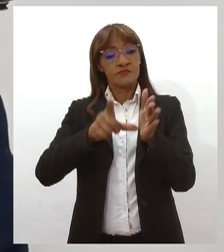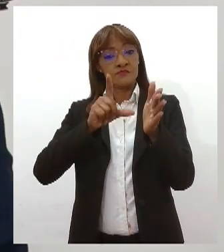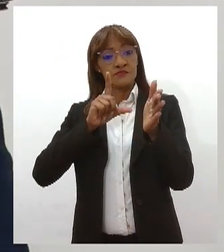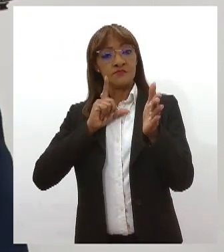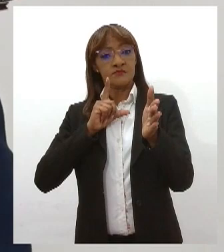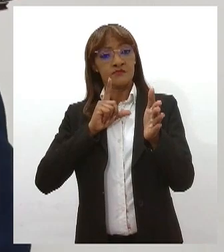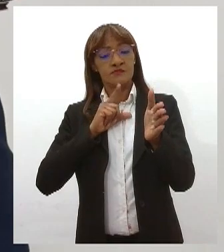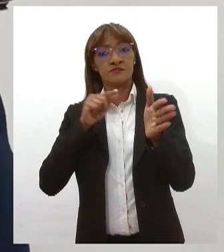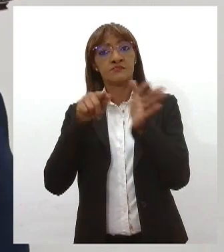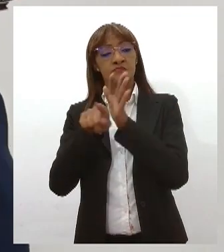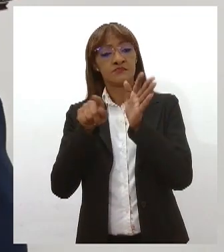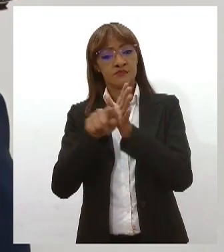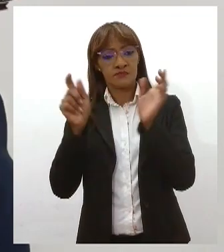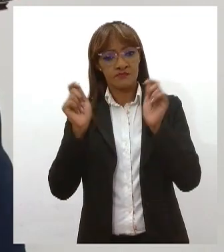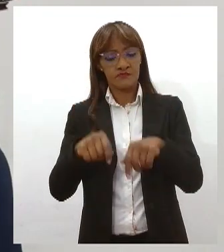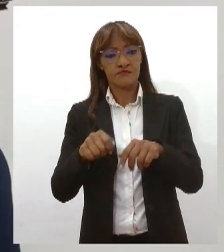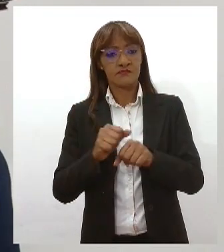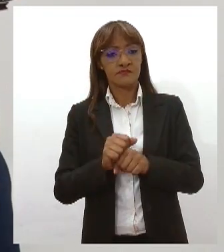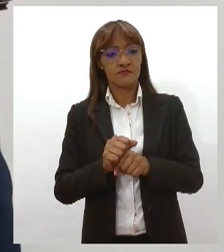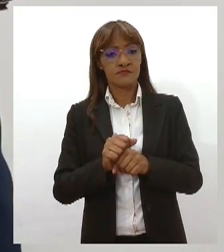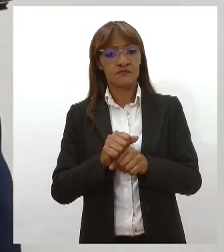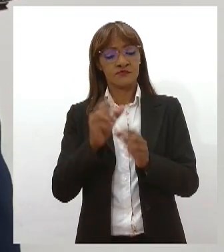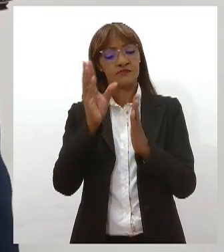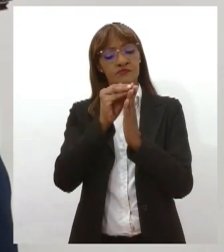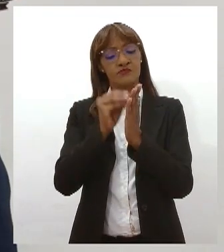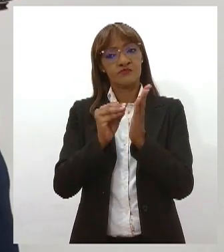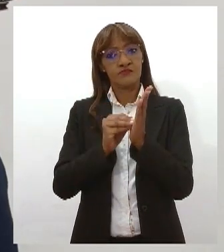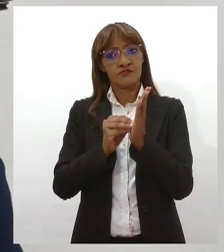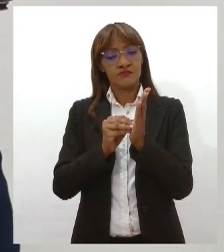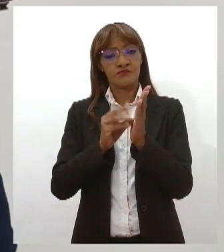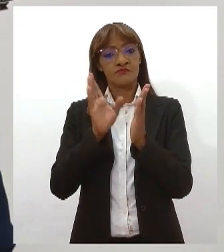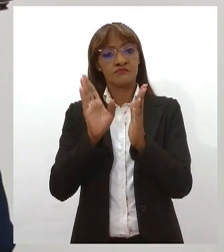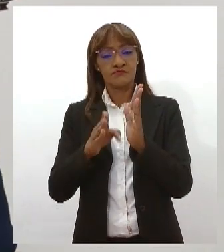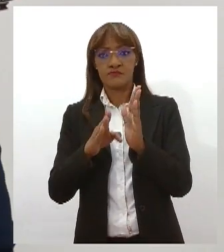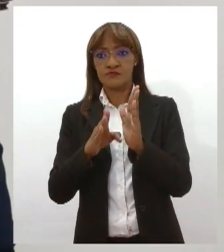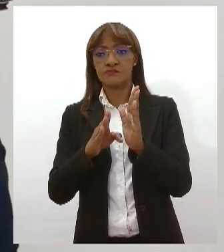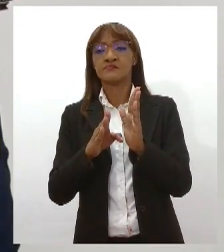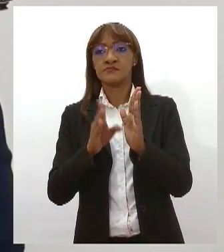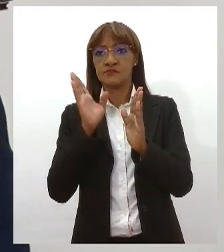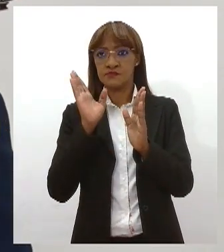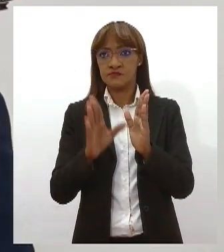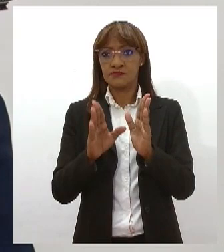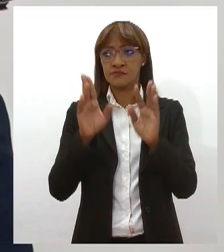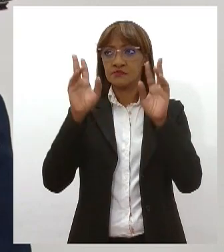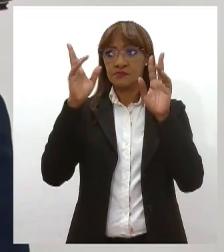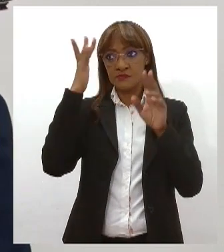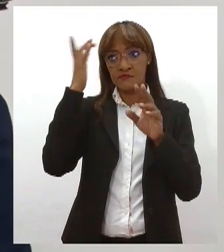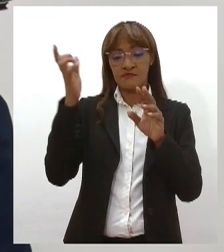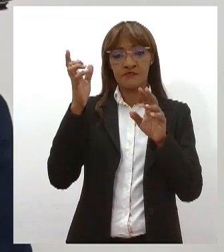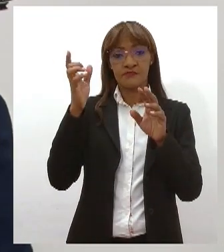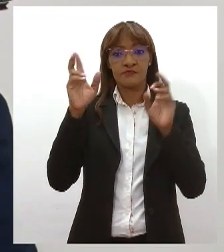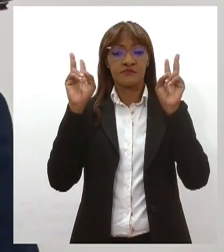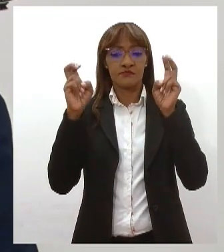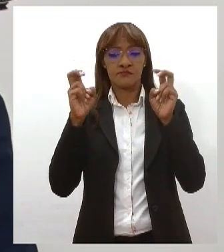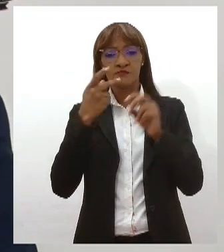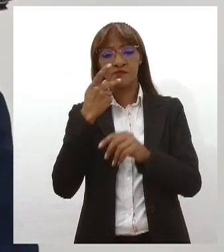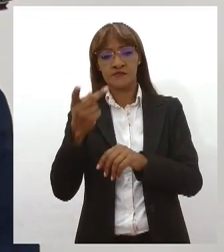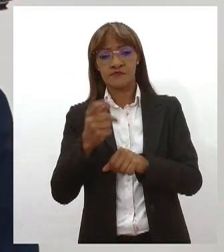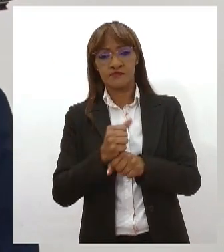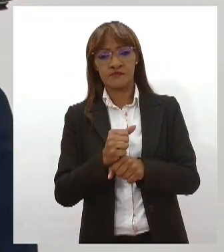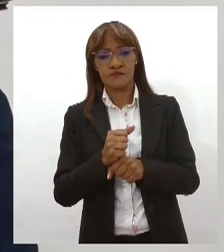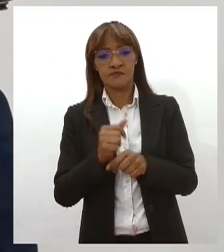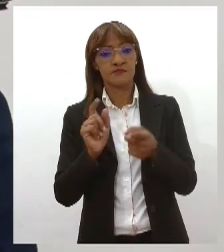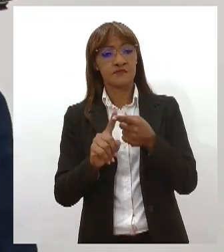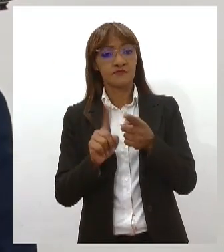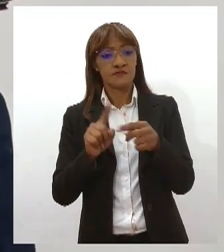Então vai lá, preenche o formulário e nós vamos amanhã tratar do assunto. Mas também, em tempo real, no momento da live, que vai acontecer